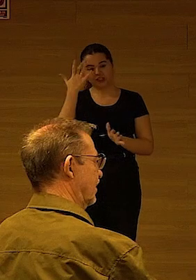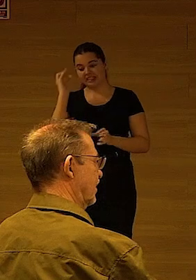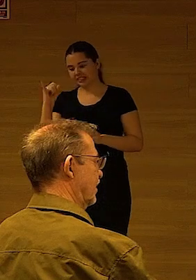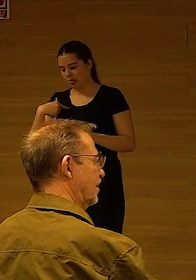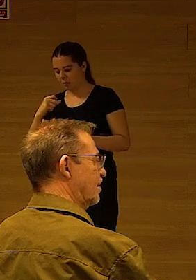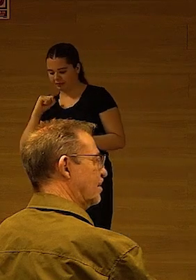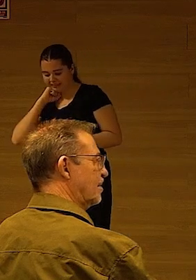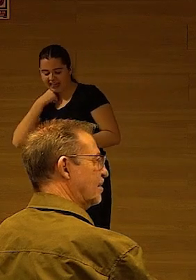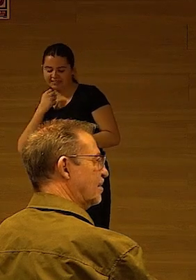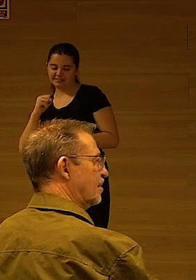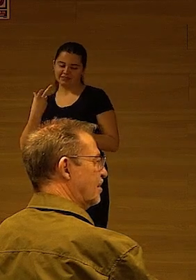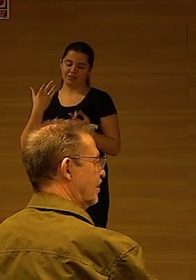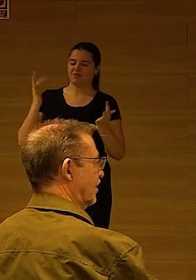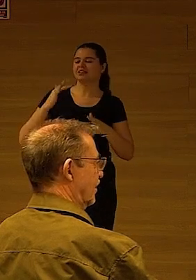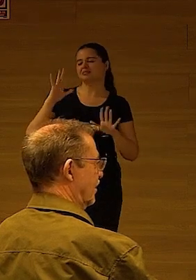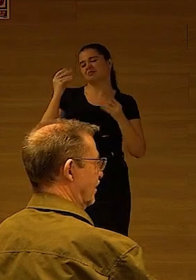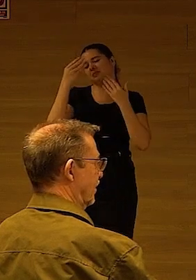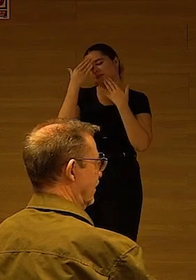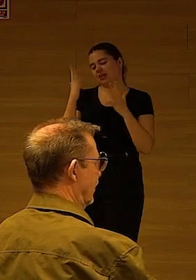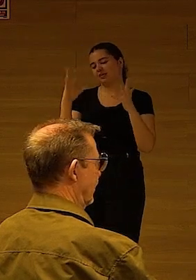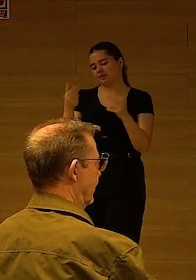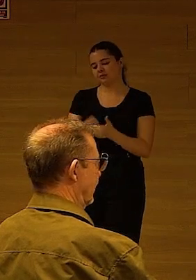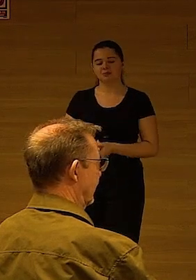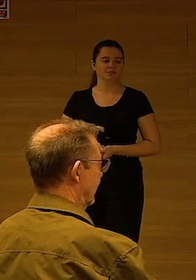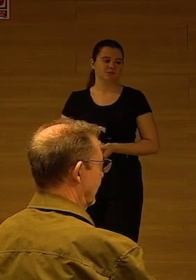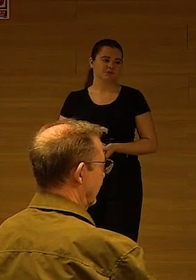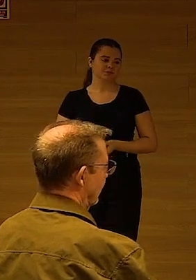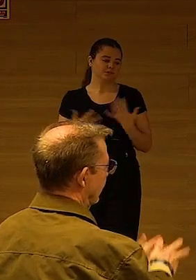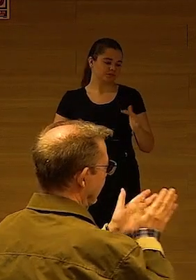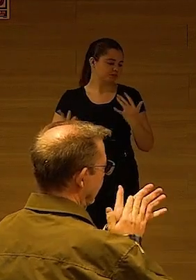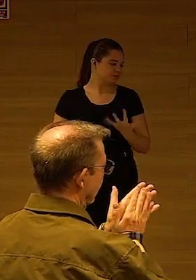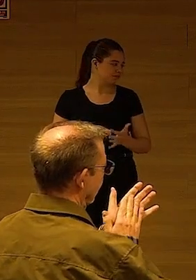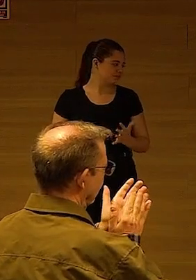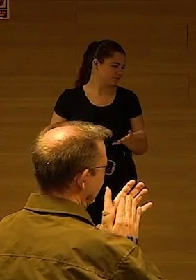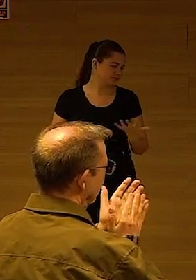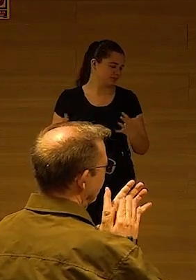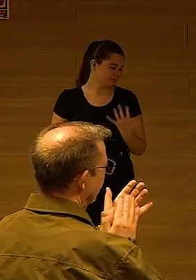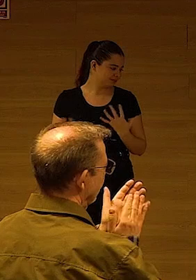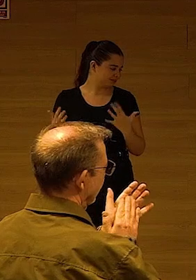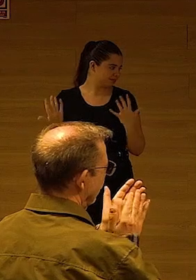frustrada, mas valeu super a pena. Obrigada a todos. Valeu,